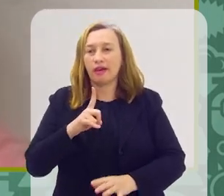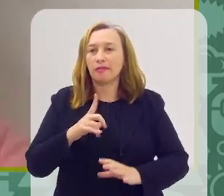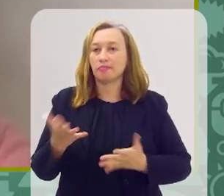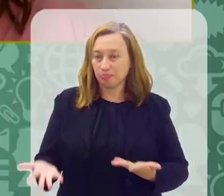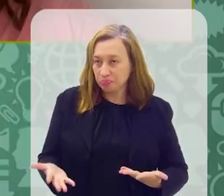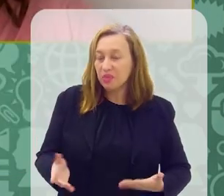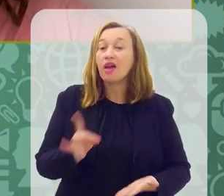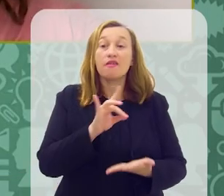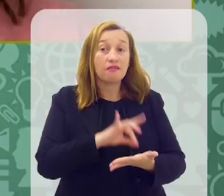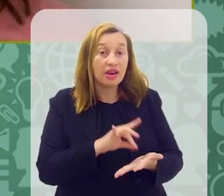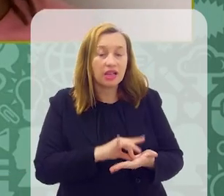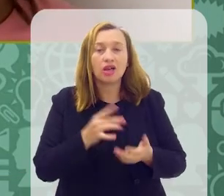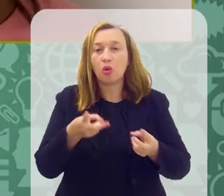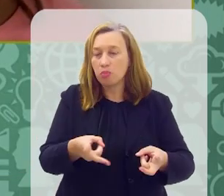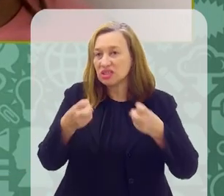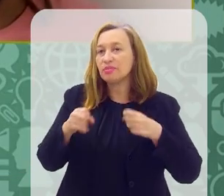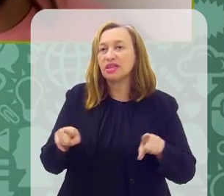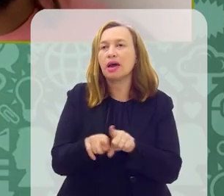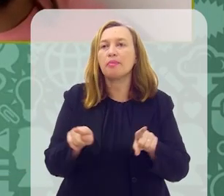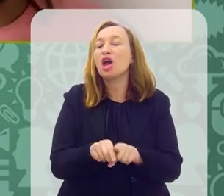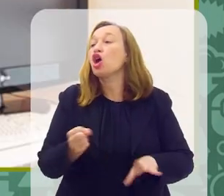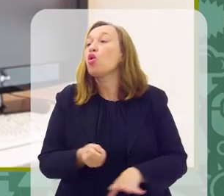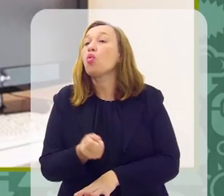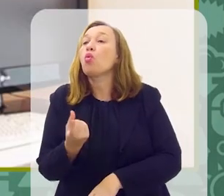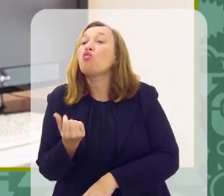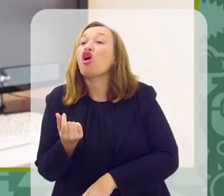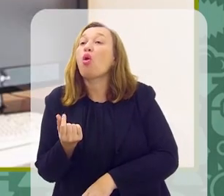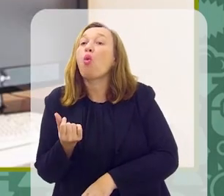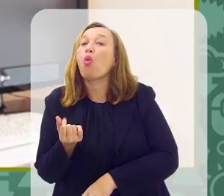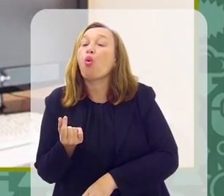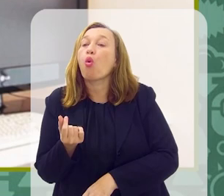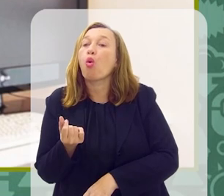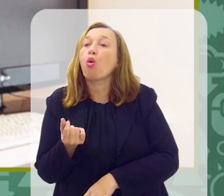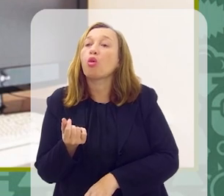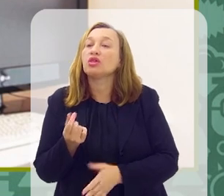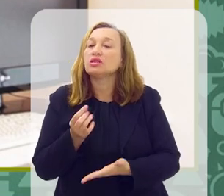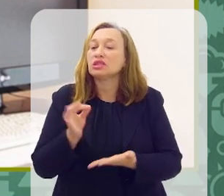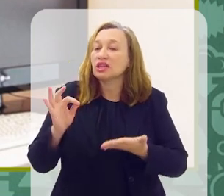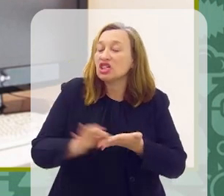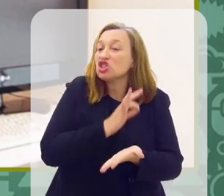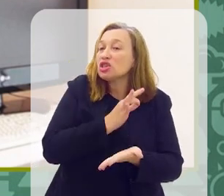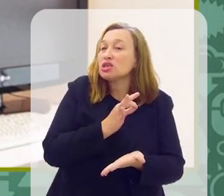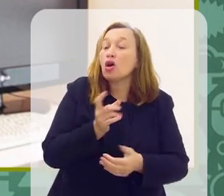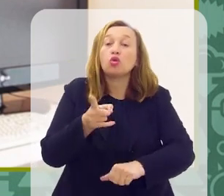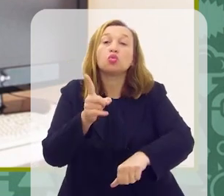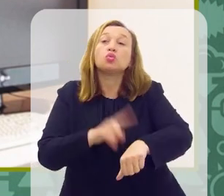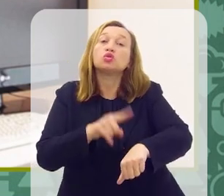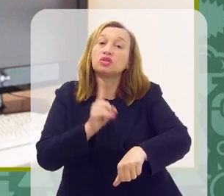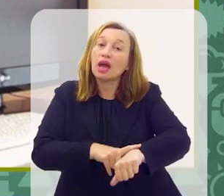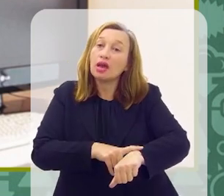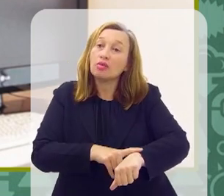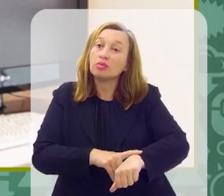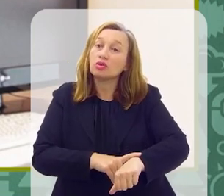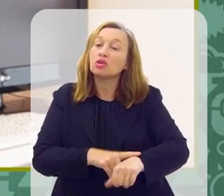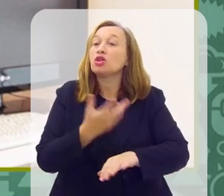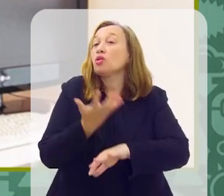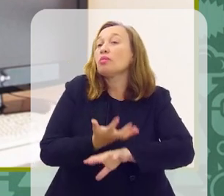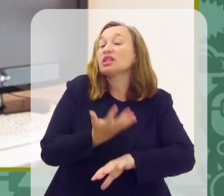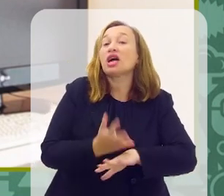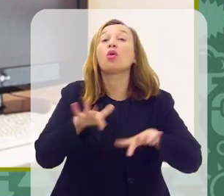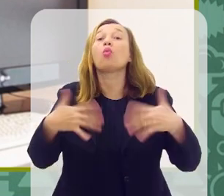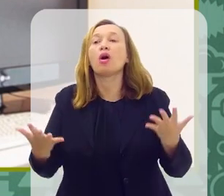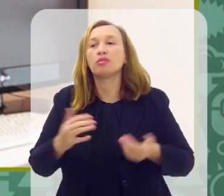possui. É verdade, eu percebi isso também. E quanto custa a inscrição e qual é o tempo de duração e